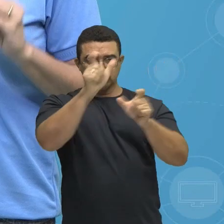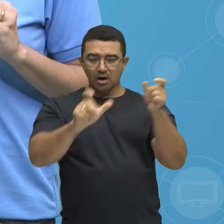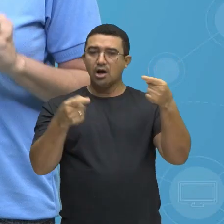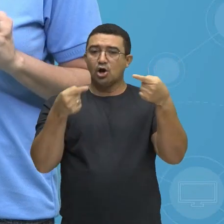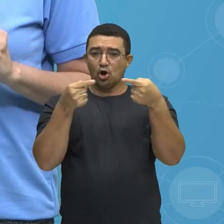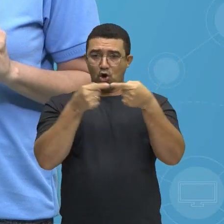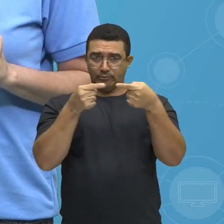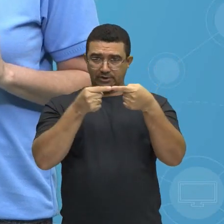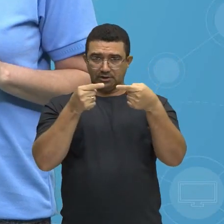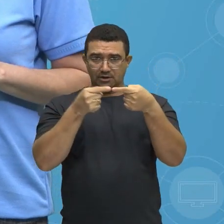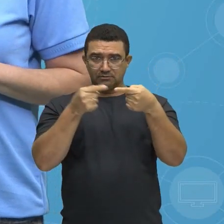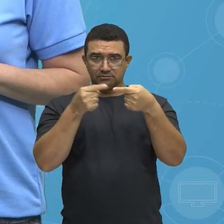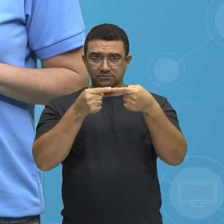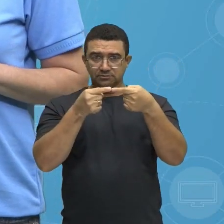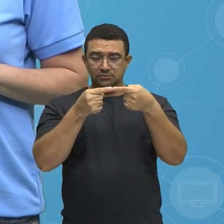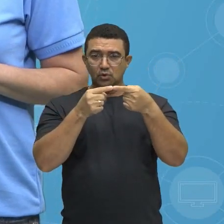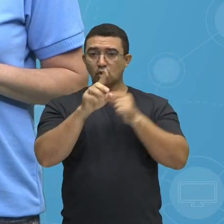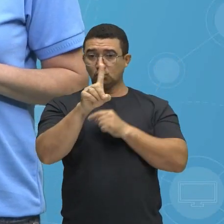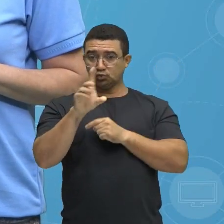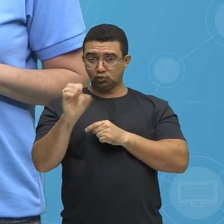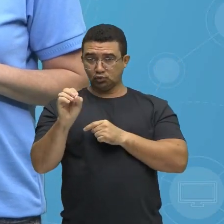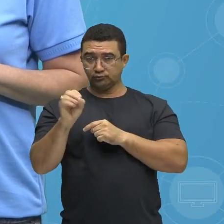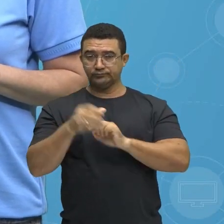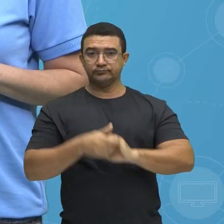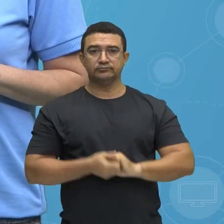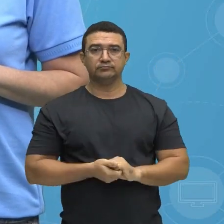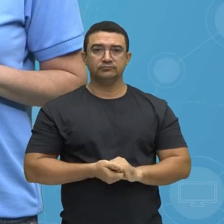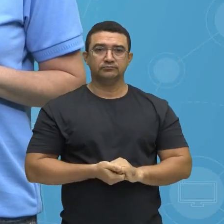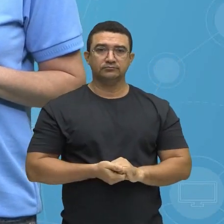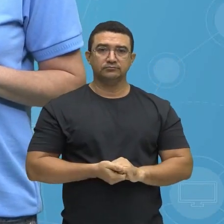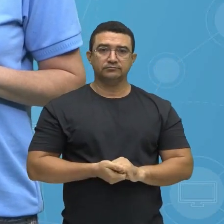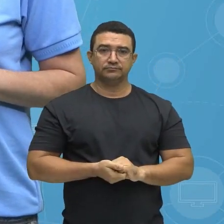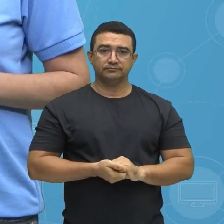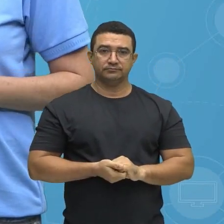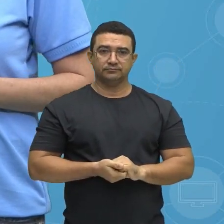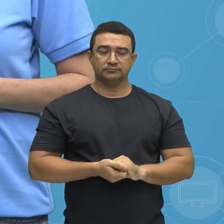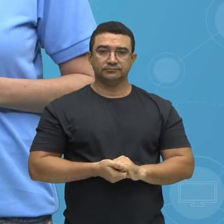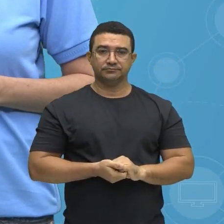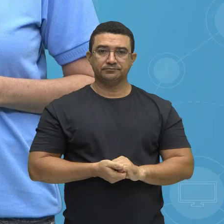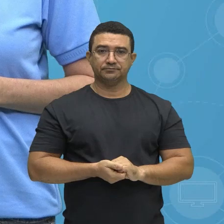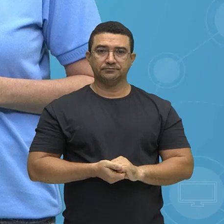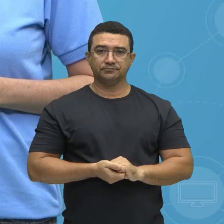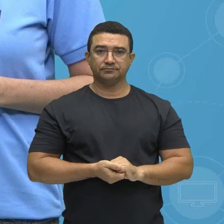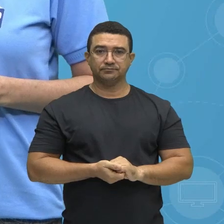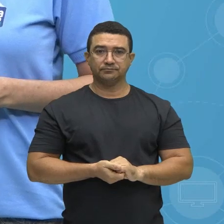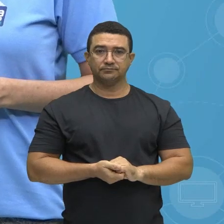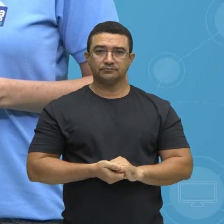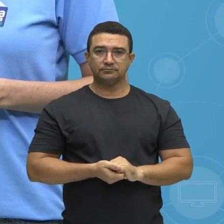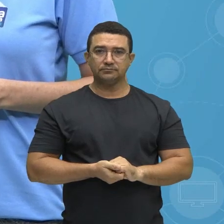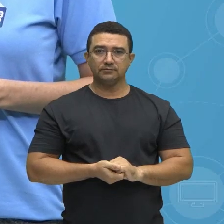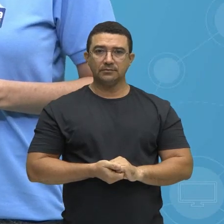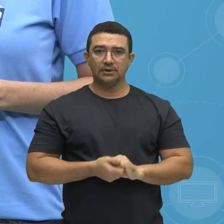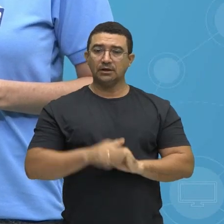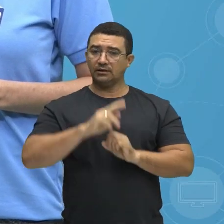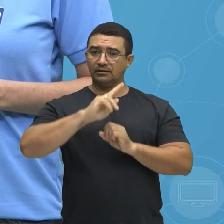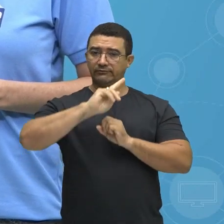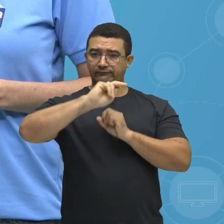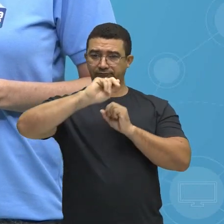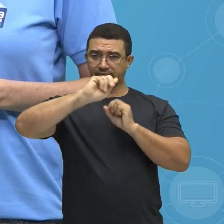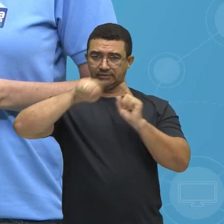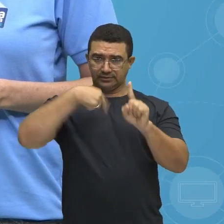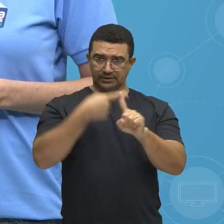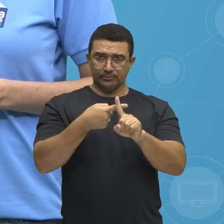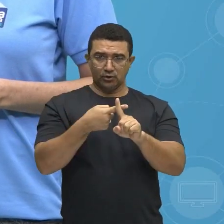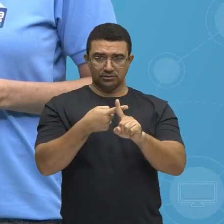toda vez quando eu for utilizar o auxiliar do, eu vou utilizar o sujeito que concorda com ele, certo? E, finalizando a